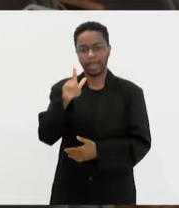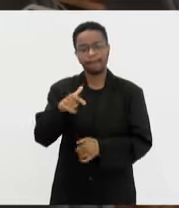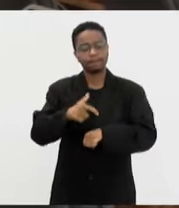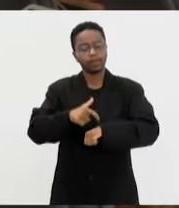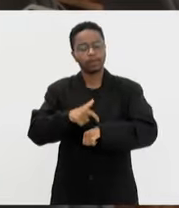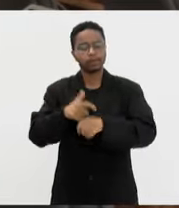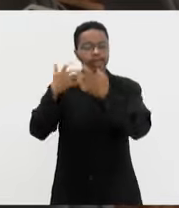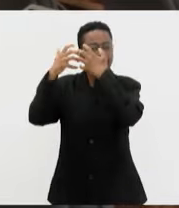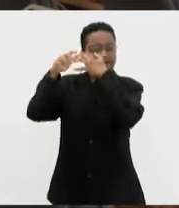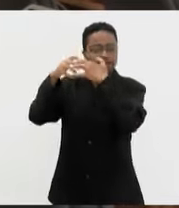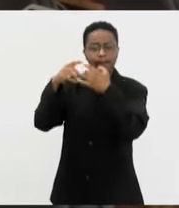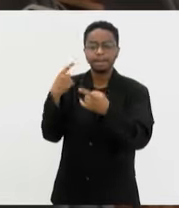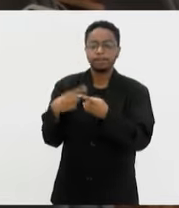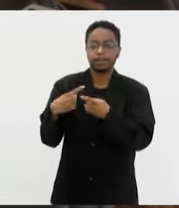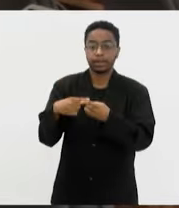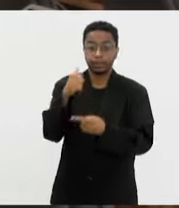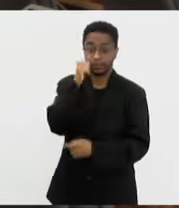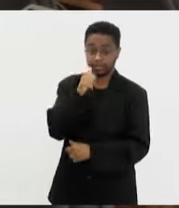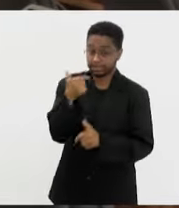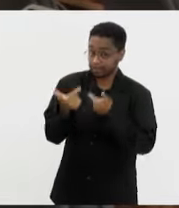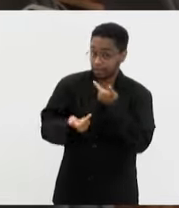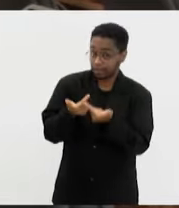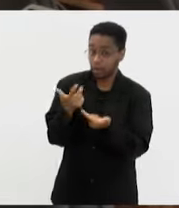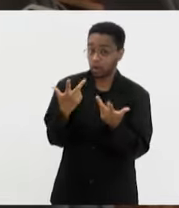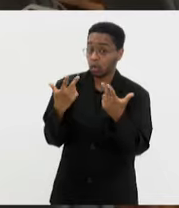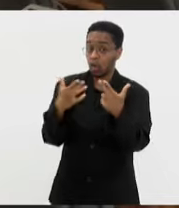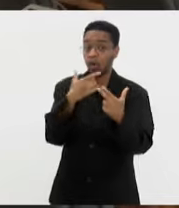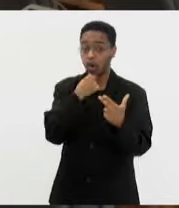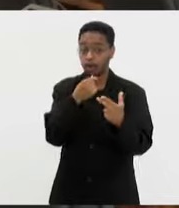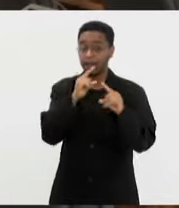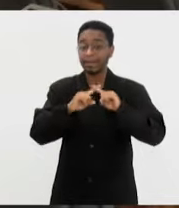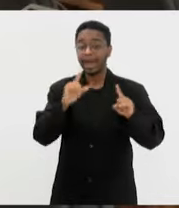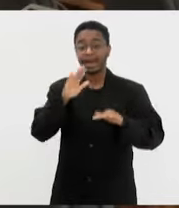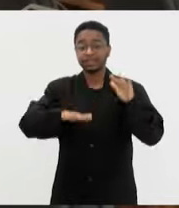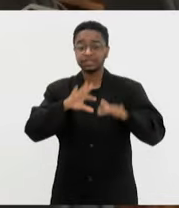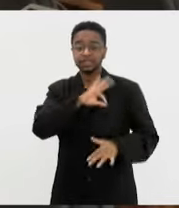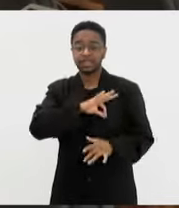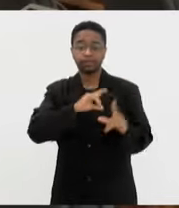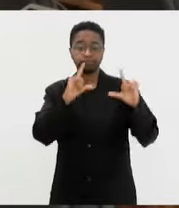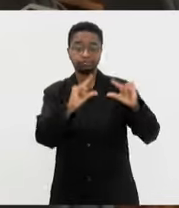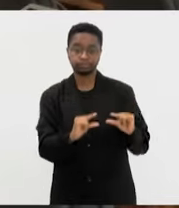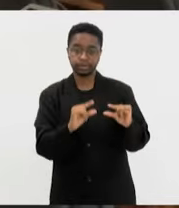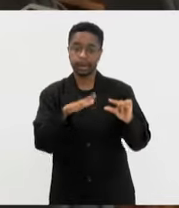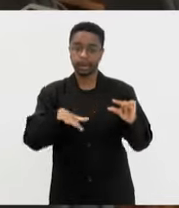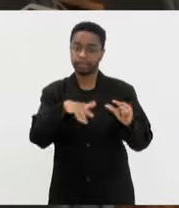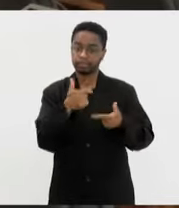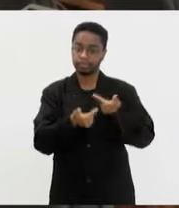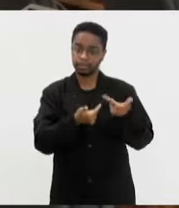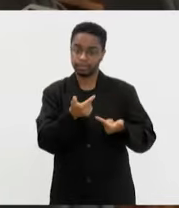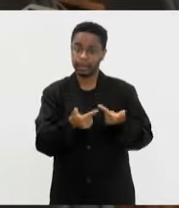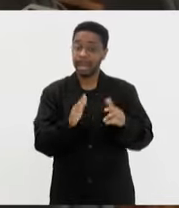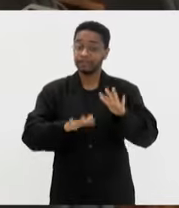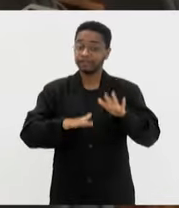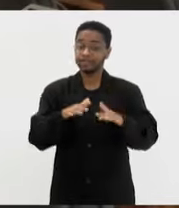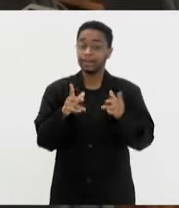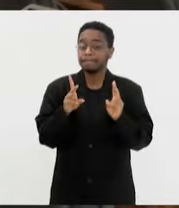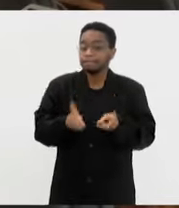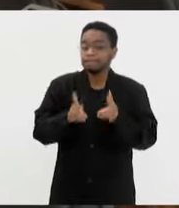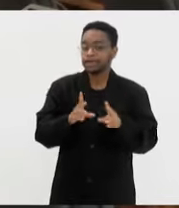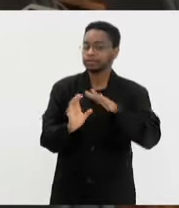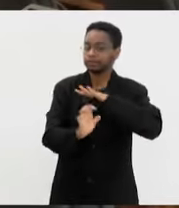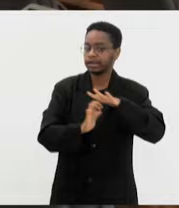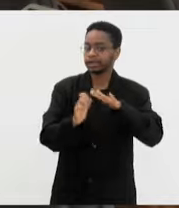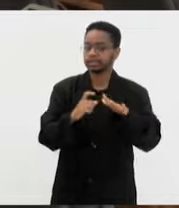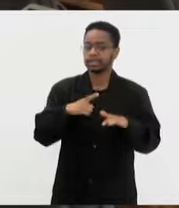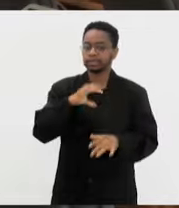refletir, porque a mulher, ela trabalha igual ao homem, por muitas vezes ela ganha menos do que o homem no setor de trabalho. Às vezes na mesma empresa, desempenhando a mesma função,